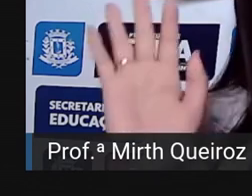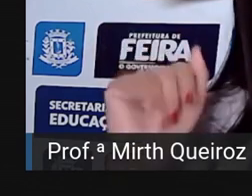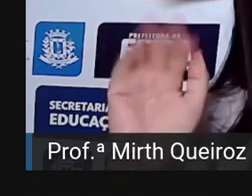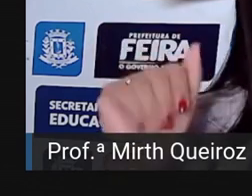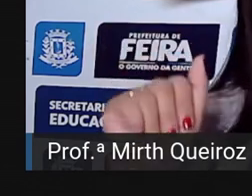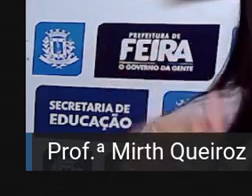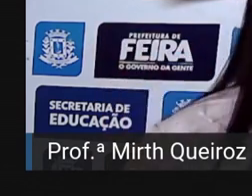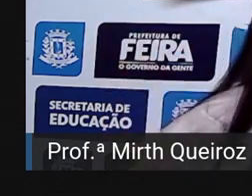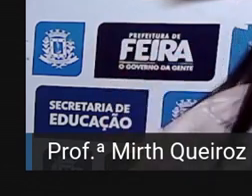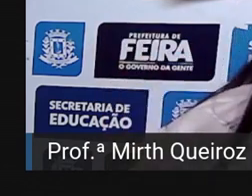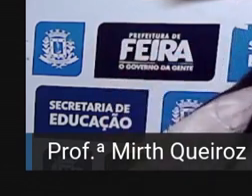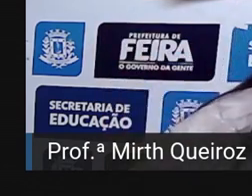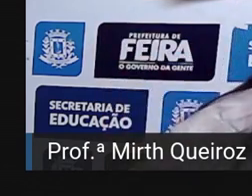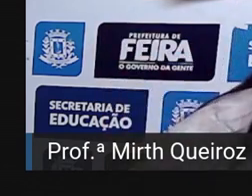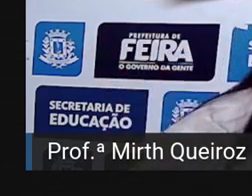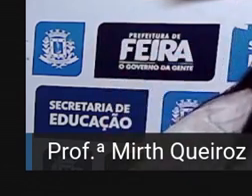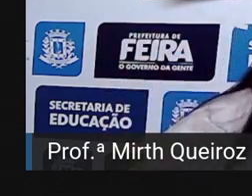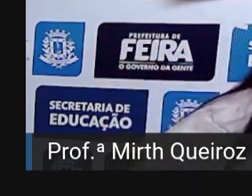Tchau, tchau.